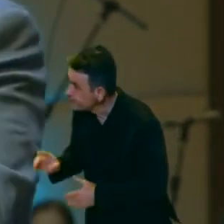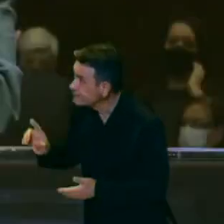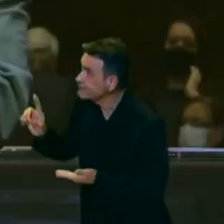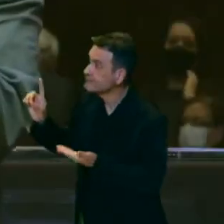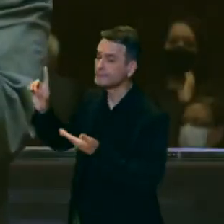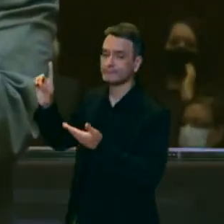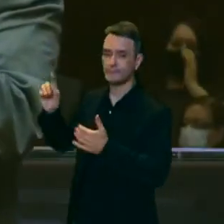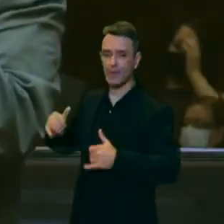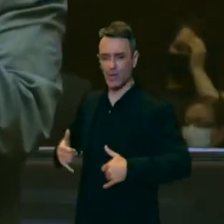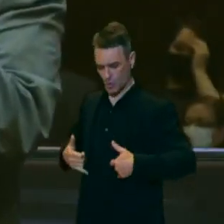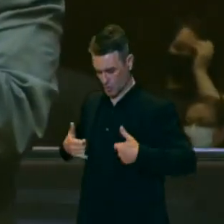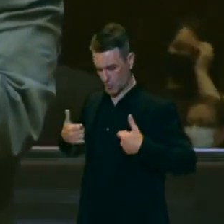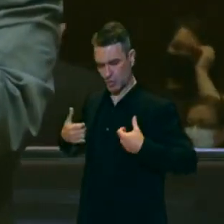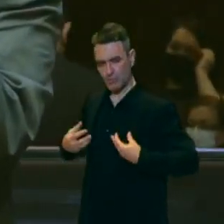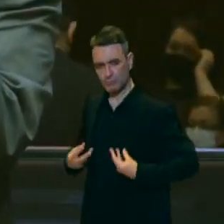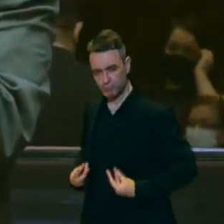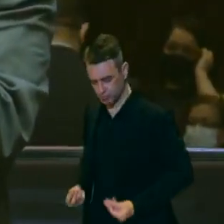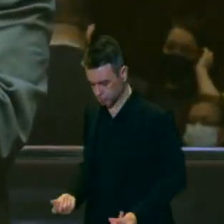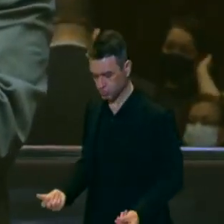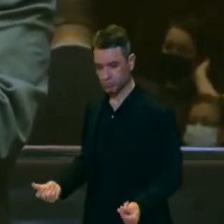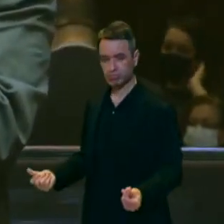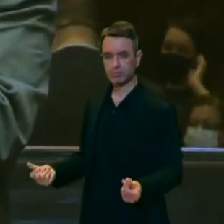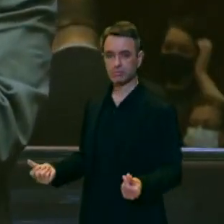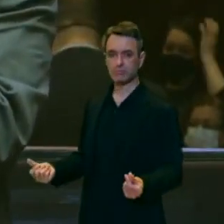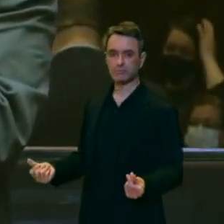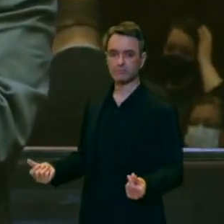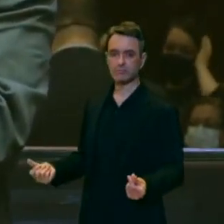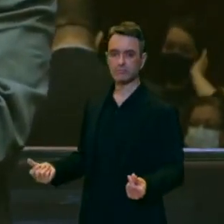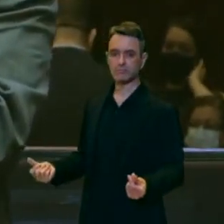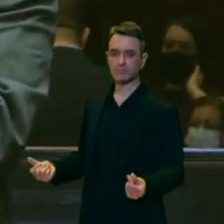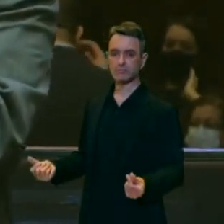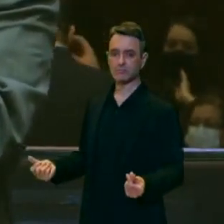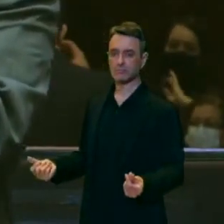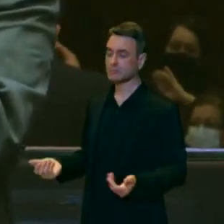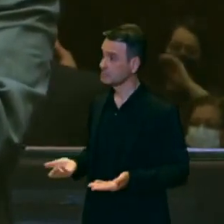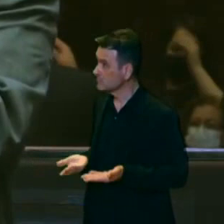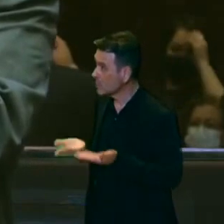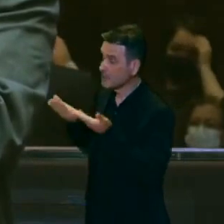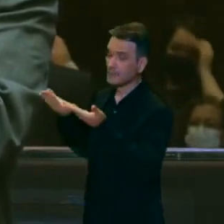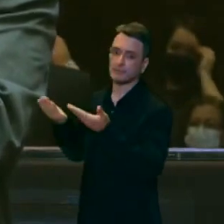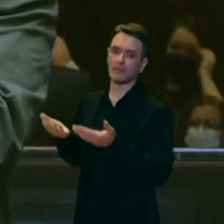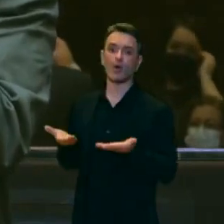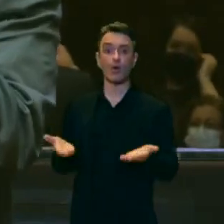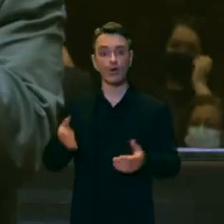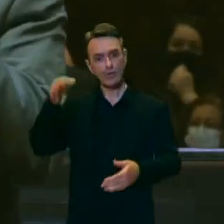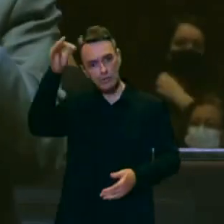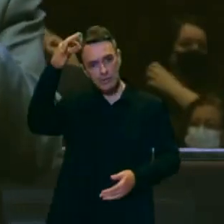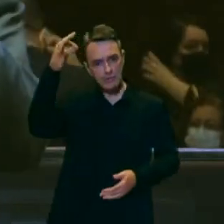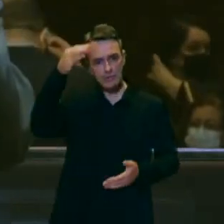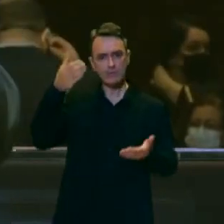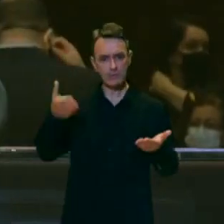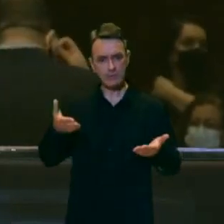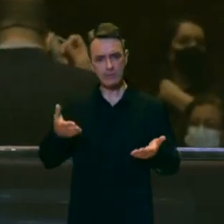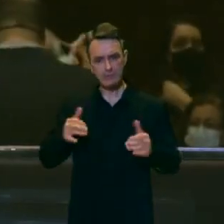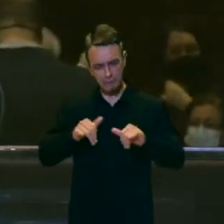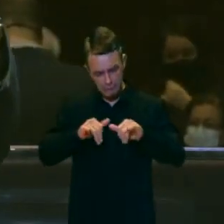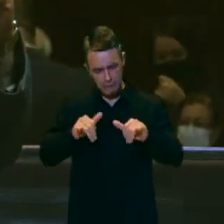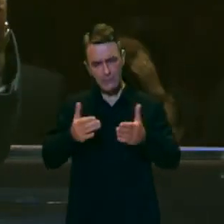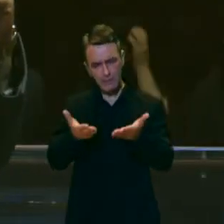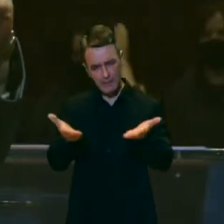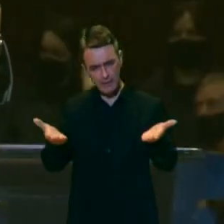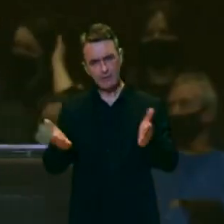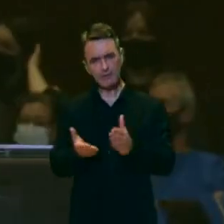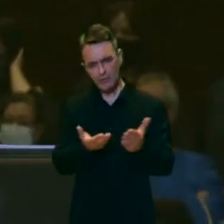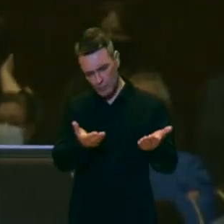nosso orgulho de lado, e a gente vai se colocar na mão do Todo-Poderoso. Então, se hoje o Espírito Santo de Deus está falando com você, eu quero